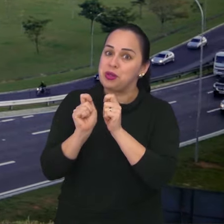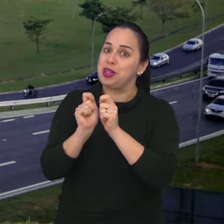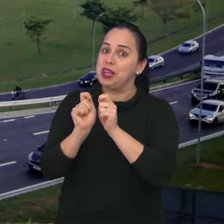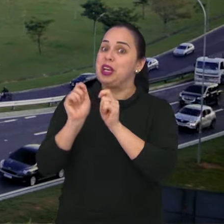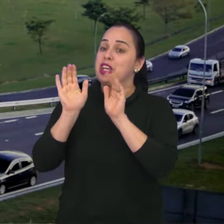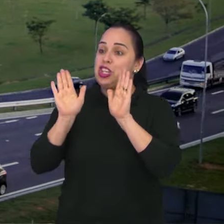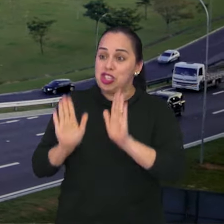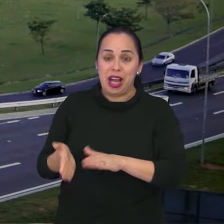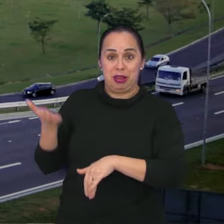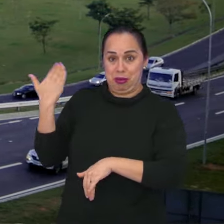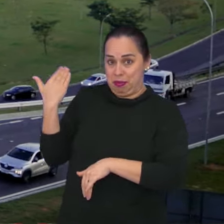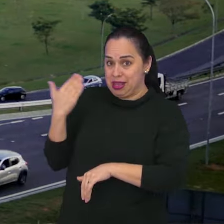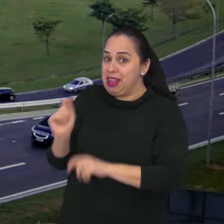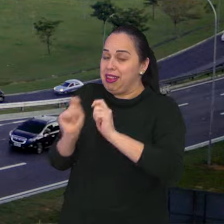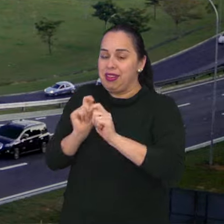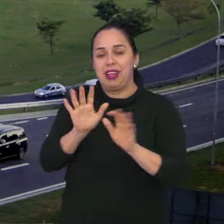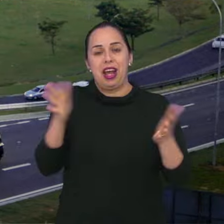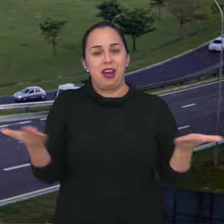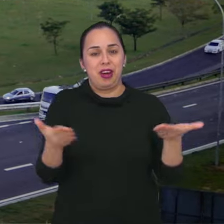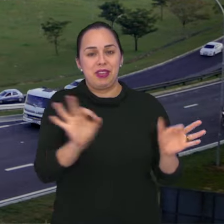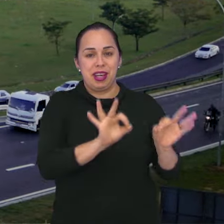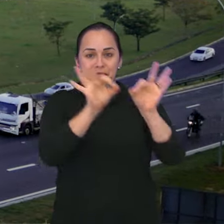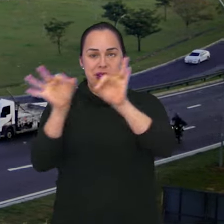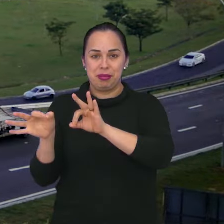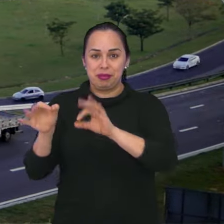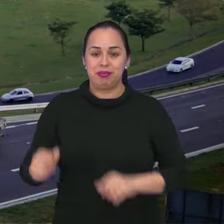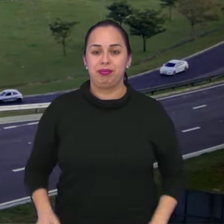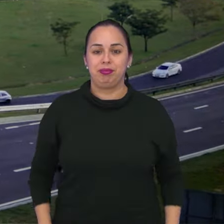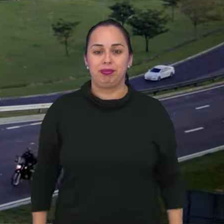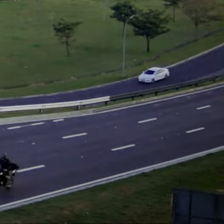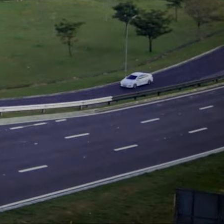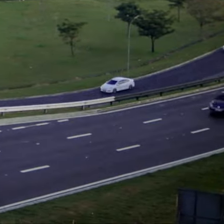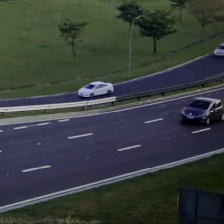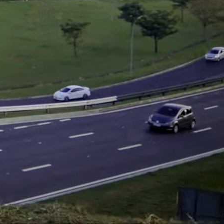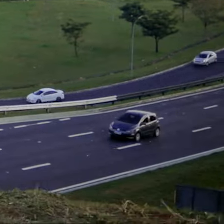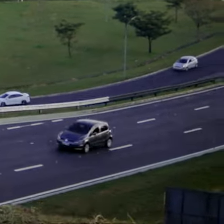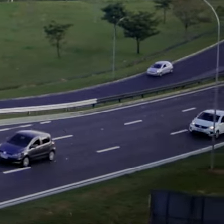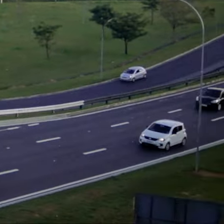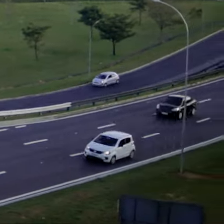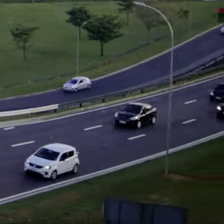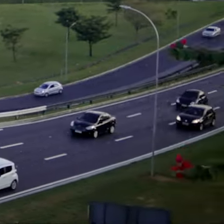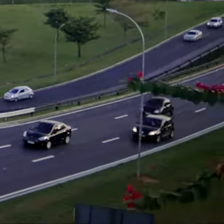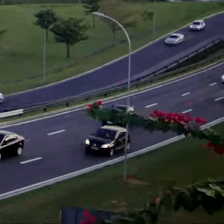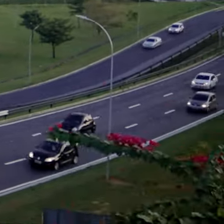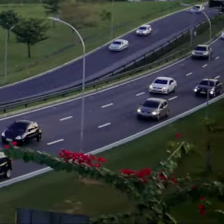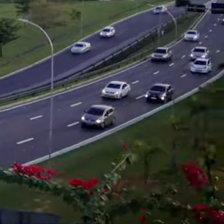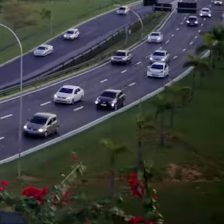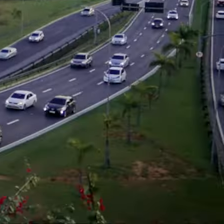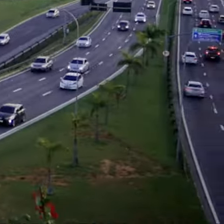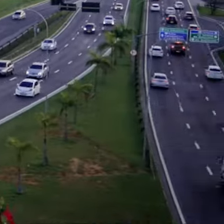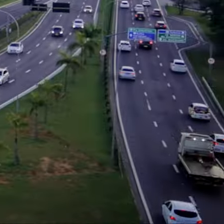programas de algumas pessoas que já passaram por aqui. Você acompanha agora.